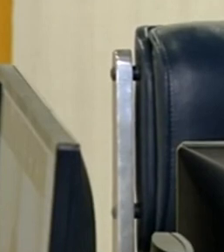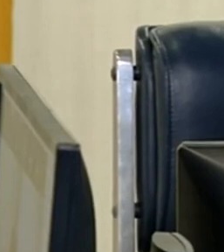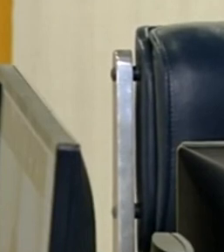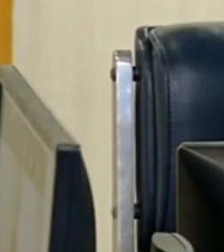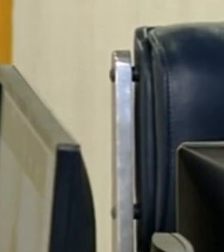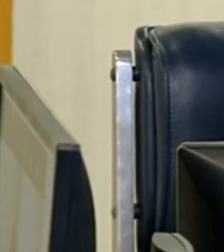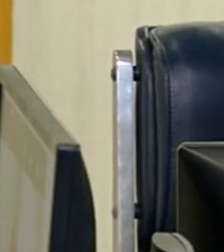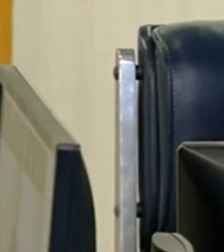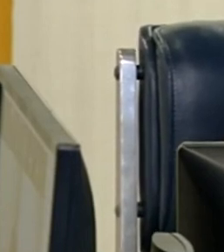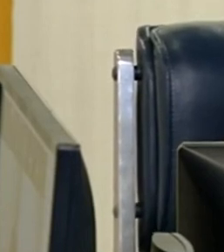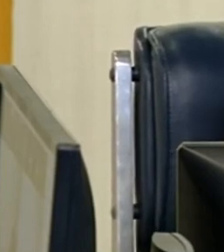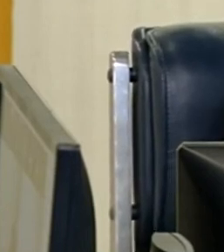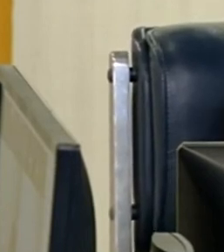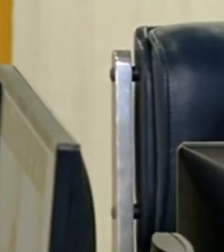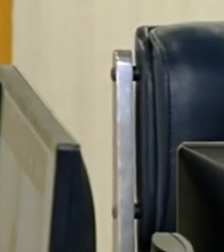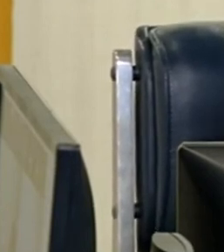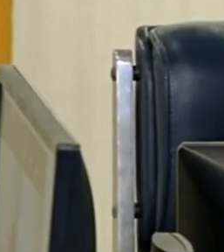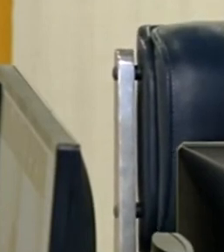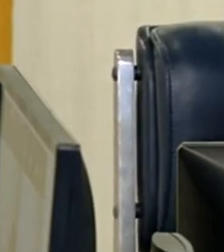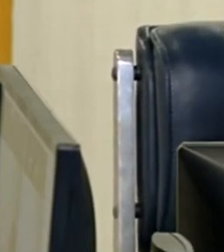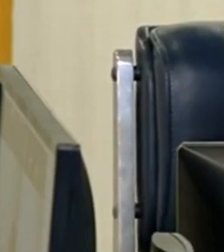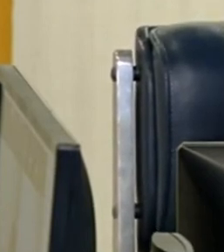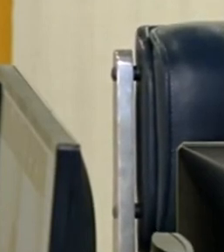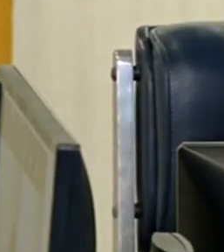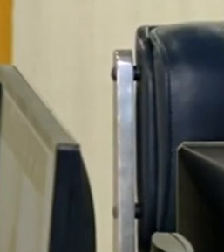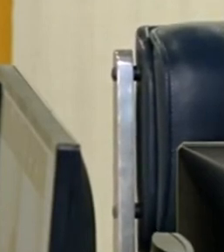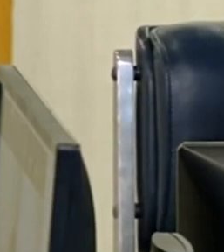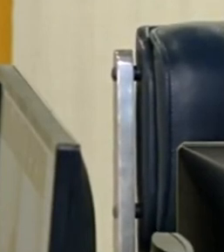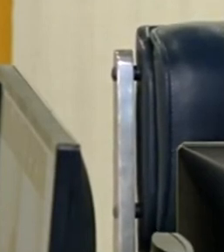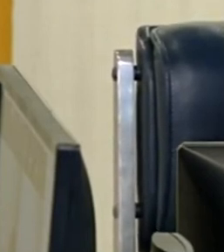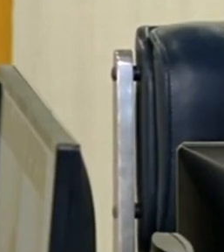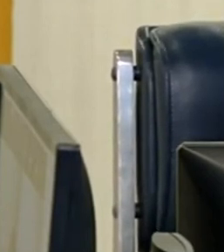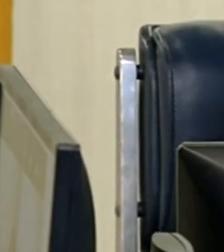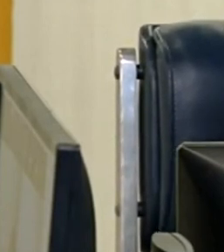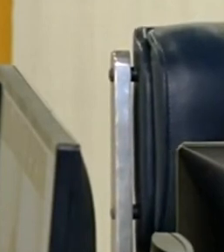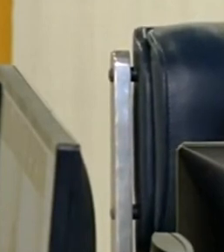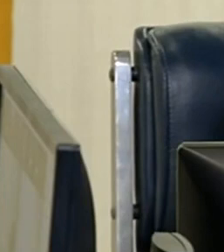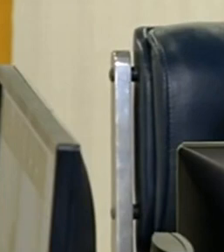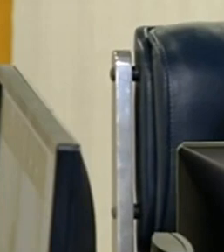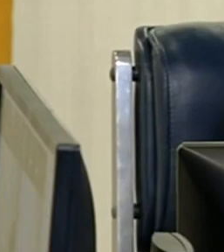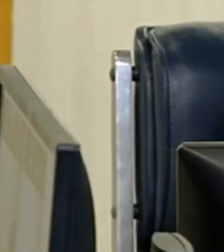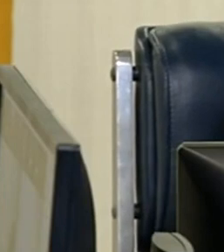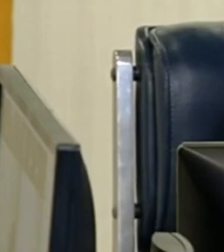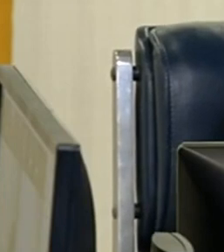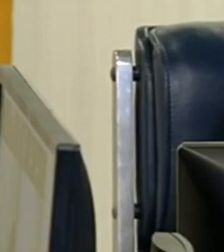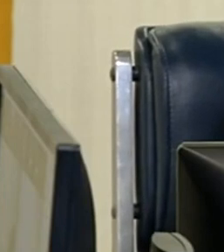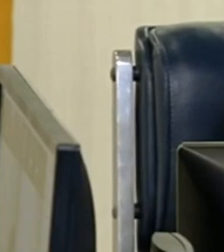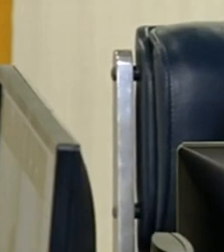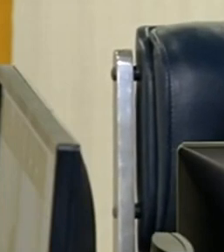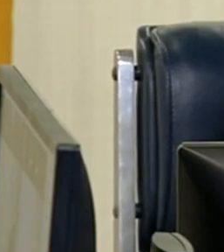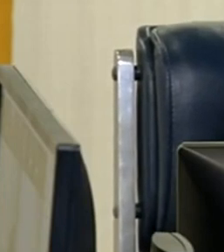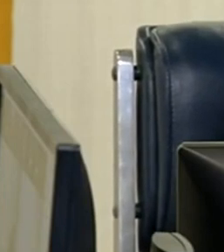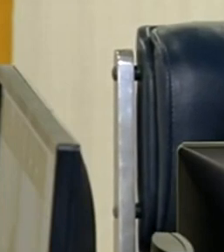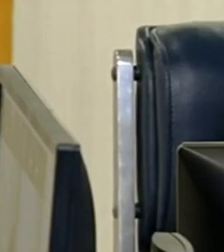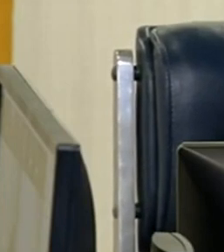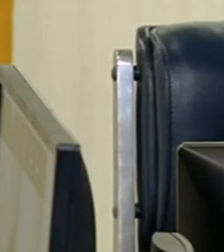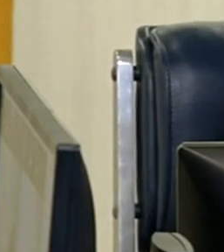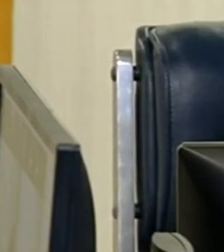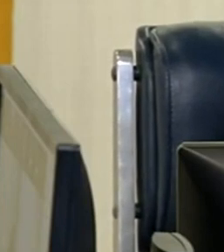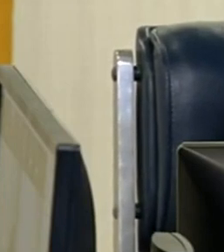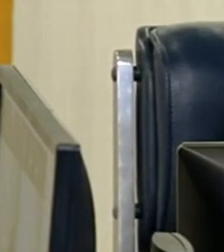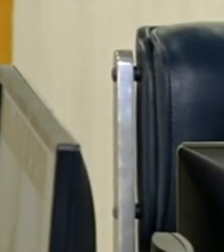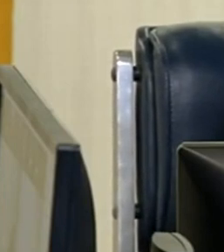que hoje precisam cada vez mais do trabalho sério, do trabalho em profundidade e confiável, como os produzidos pelos